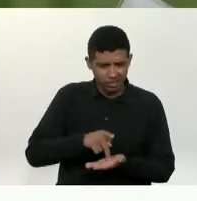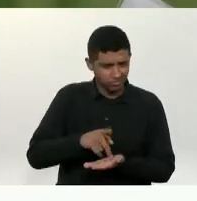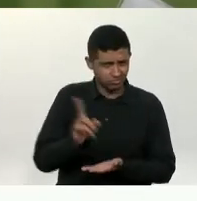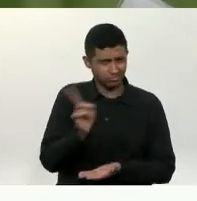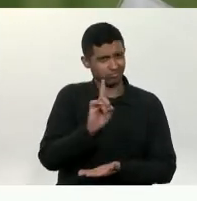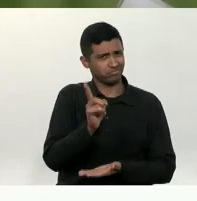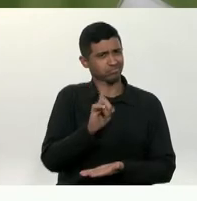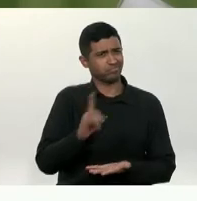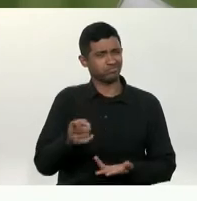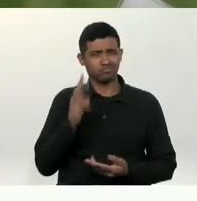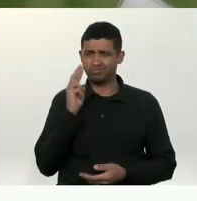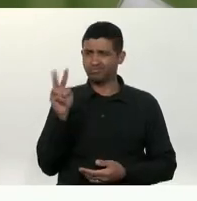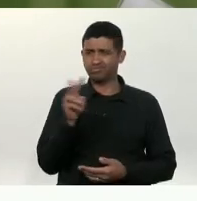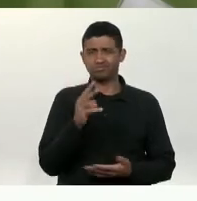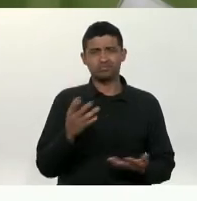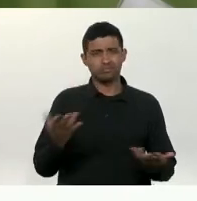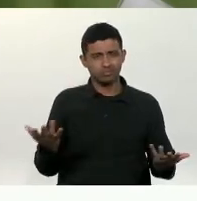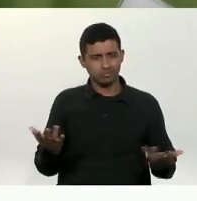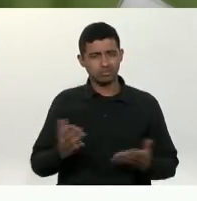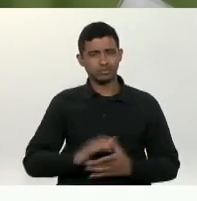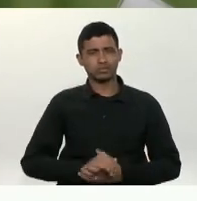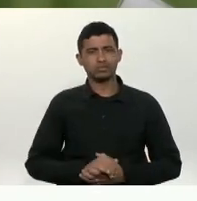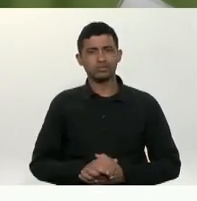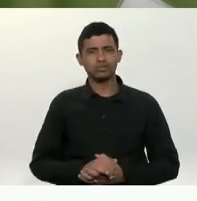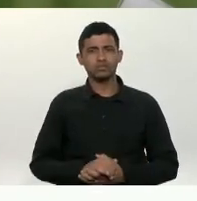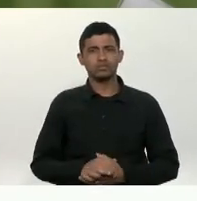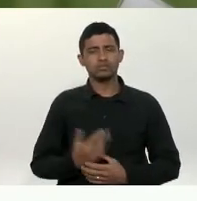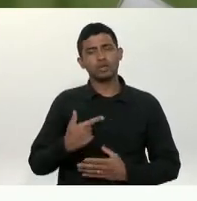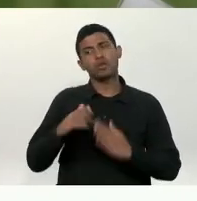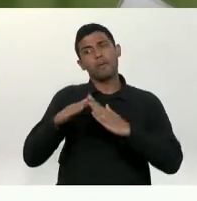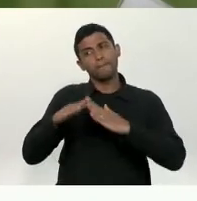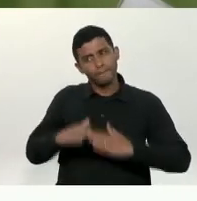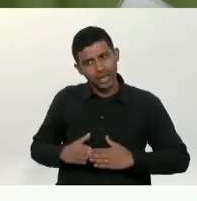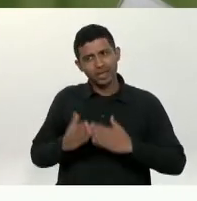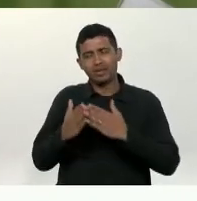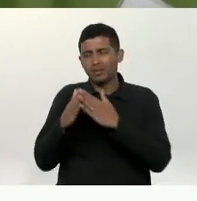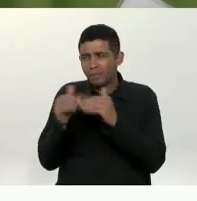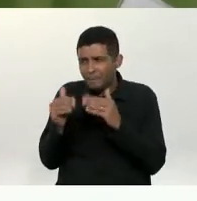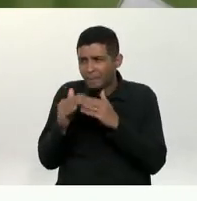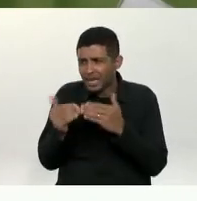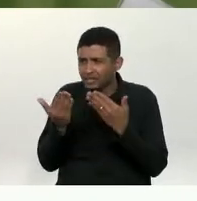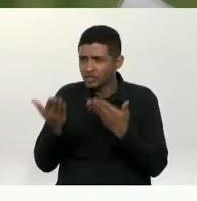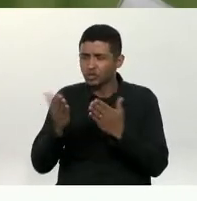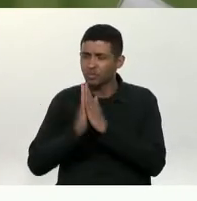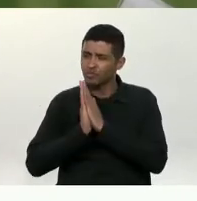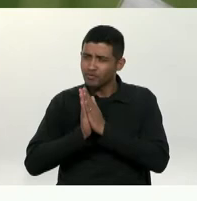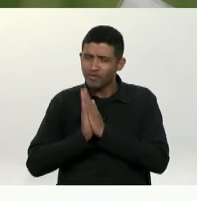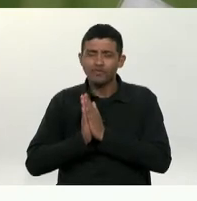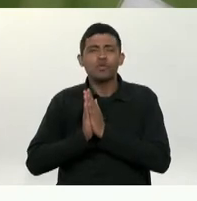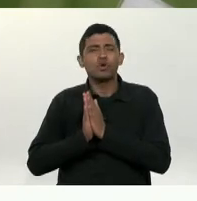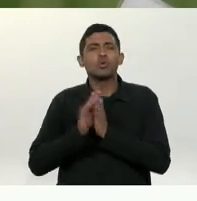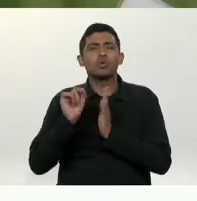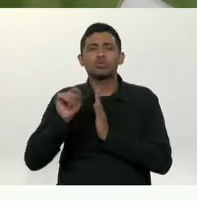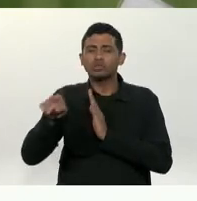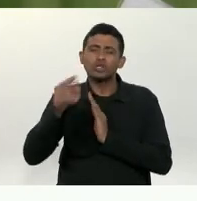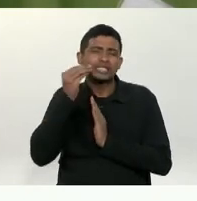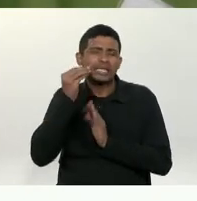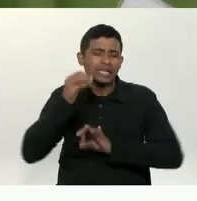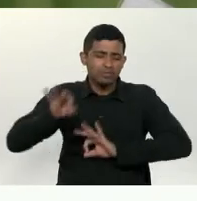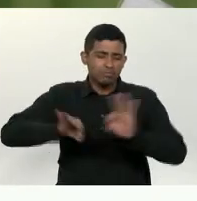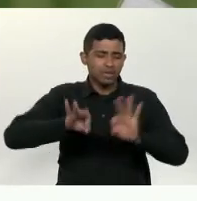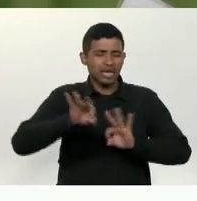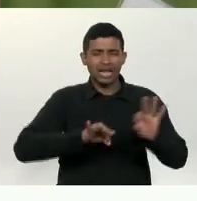dentro da realidade. Então, eu volto a fazer um apelo, Vossa Excelência, que organize para tentar acabar